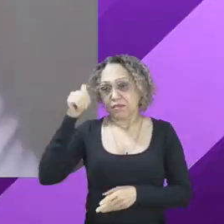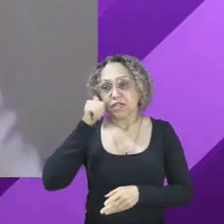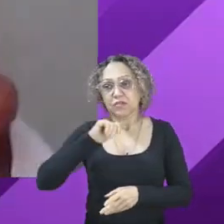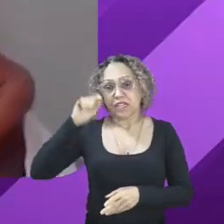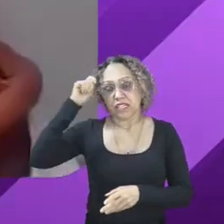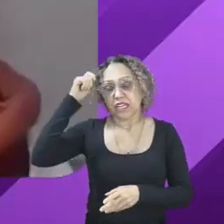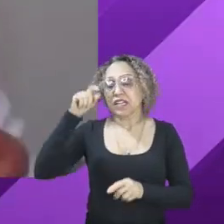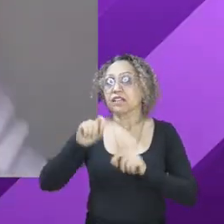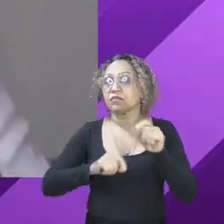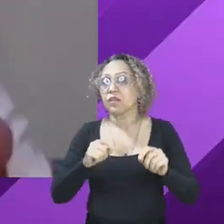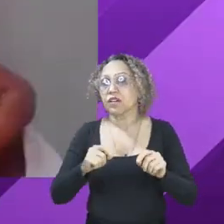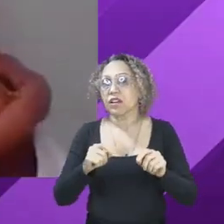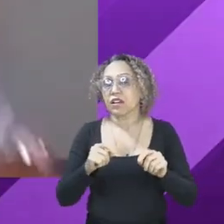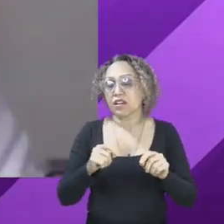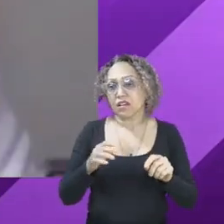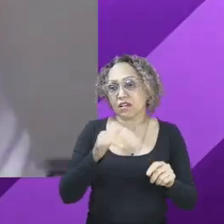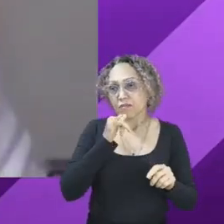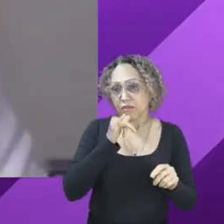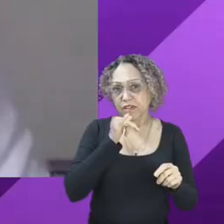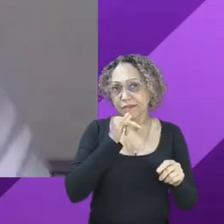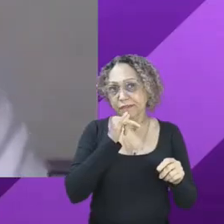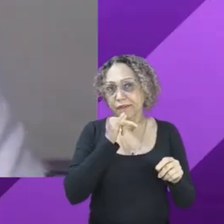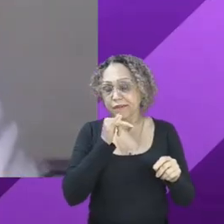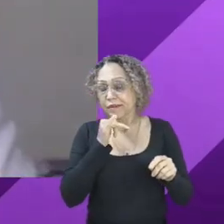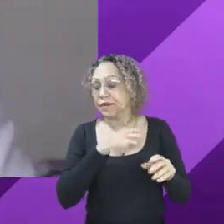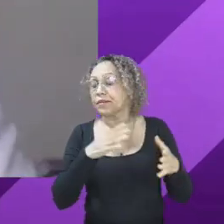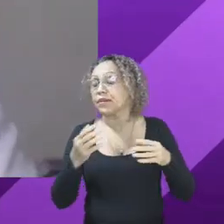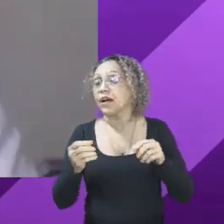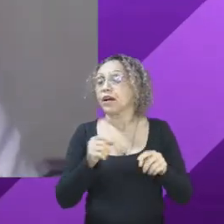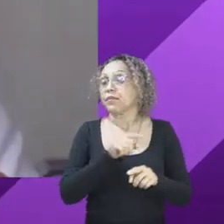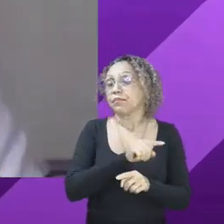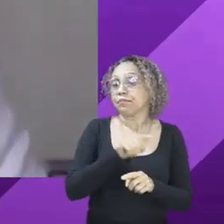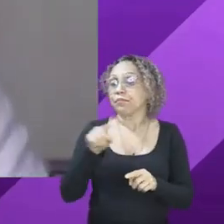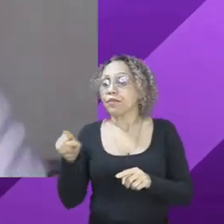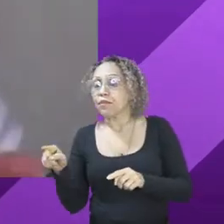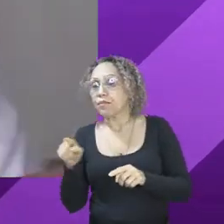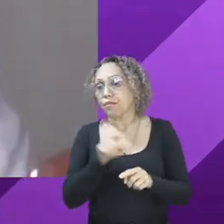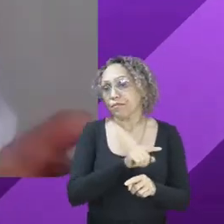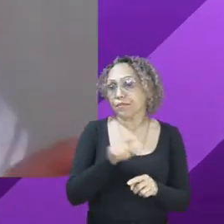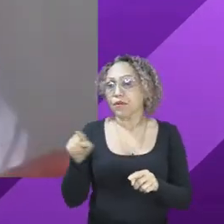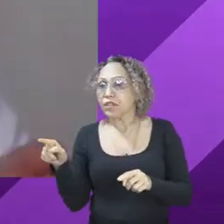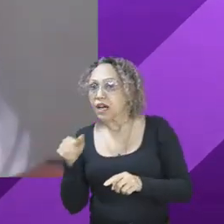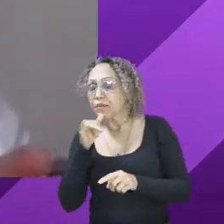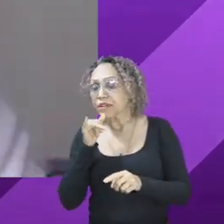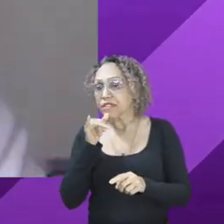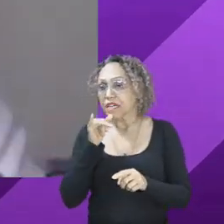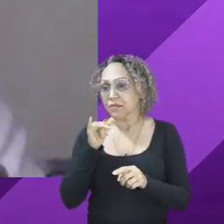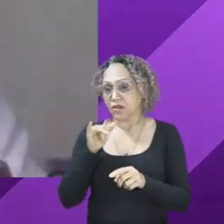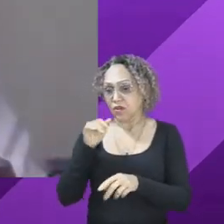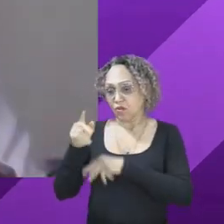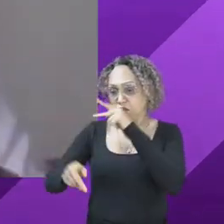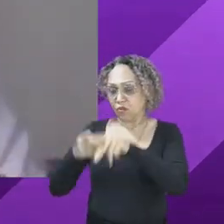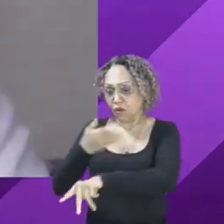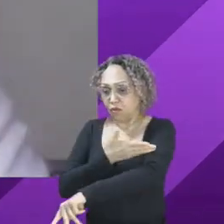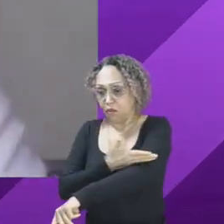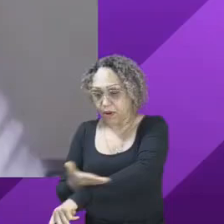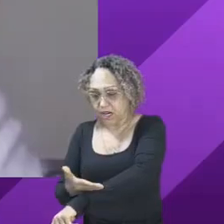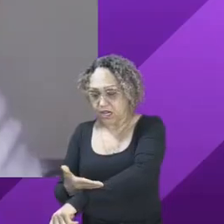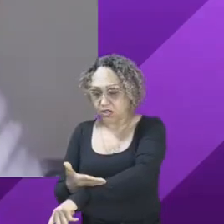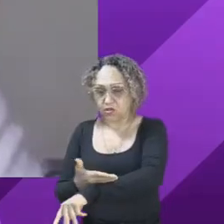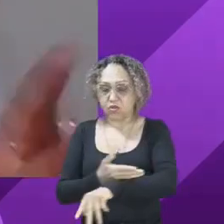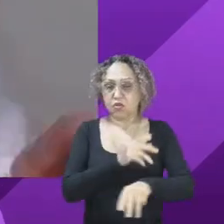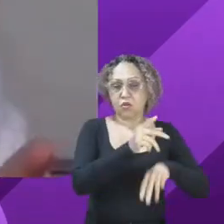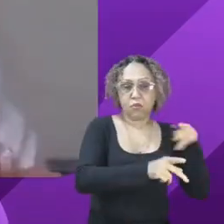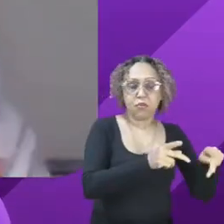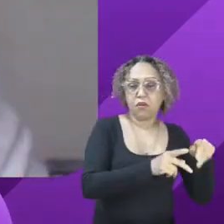que existe entre população negra e população branca no Brasil. E aí os números não mentem, né? Se a gente for ver